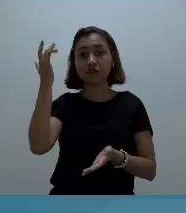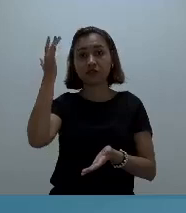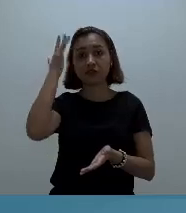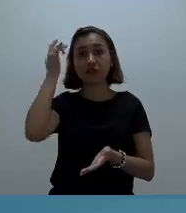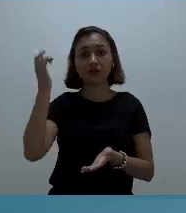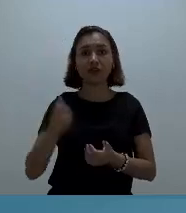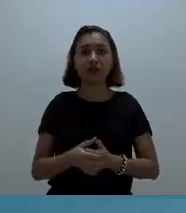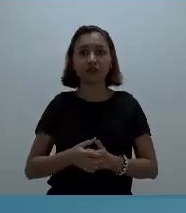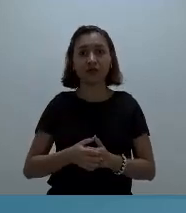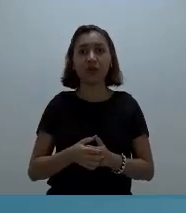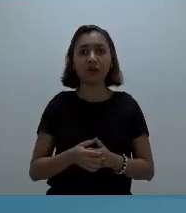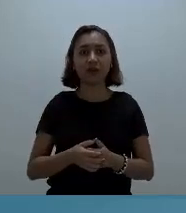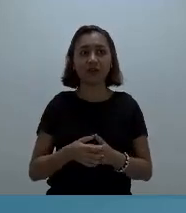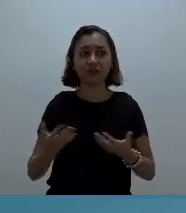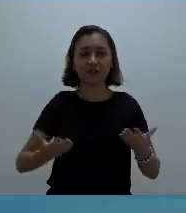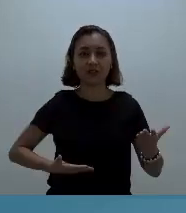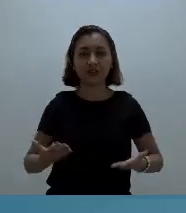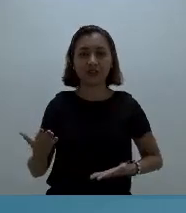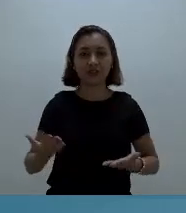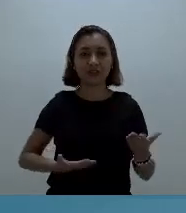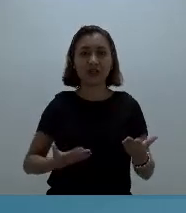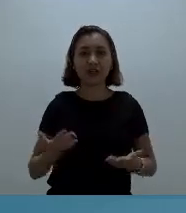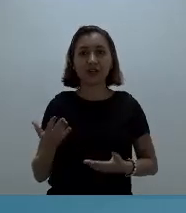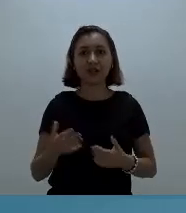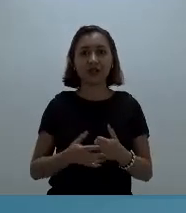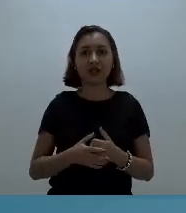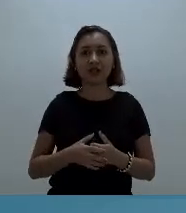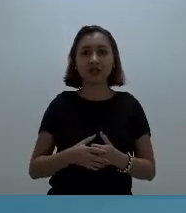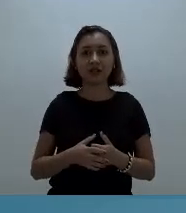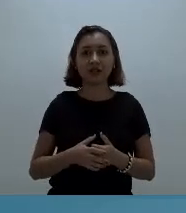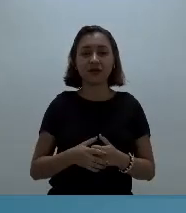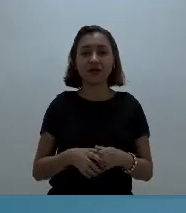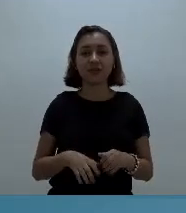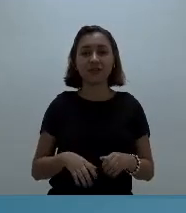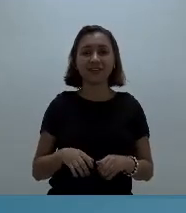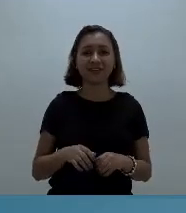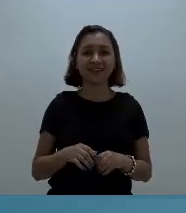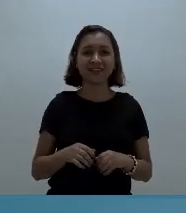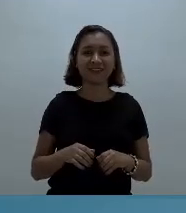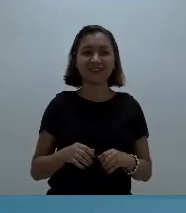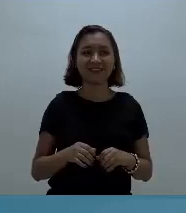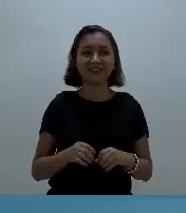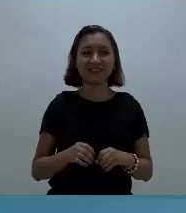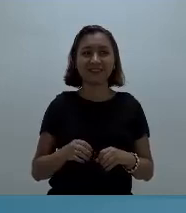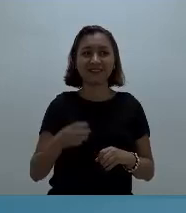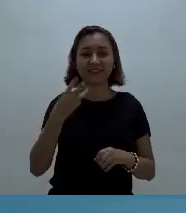servidores na folha de pagamento do mês de outubro, 30 dias,